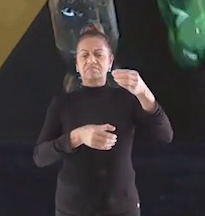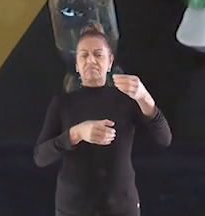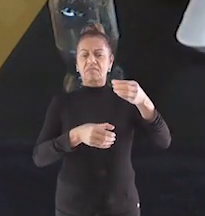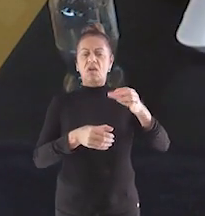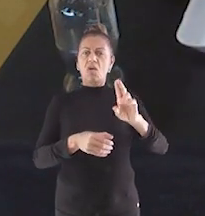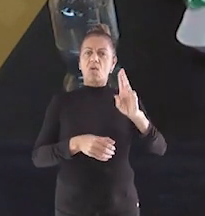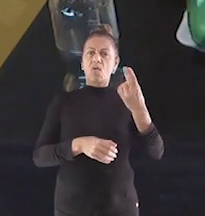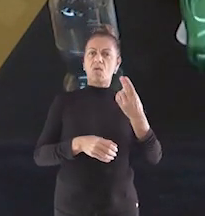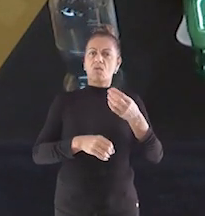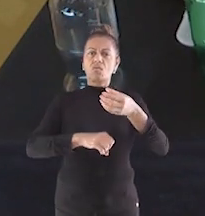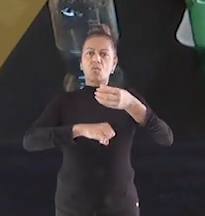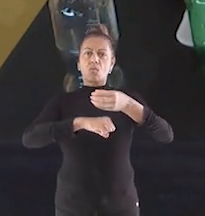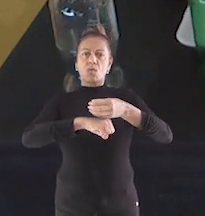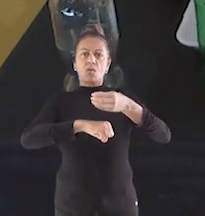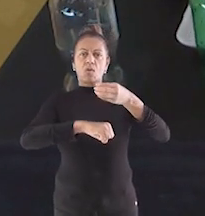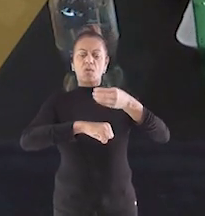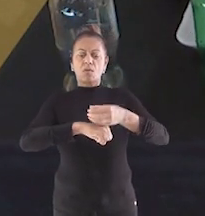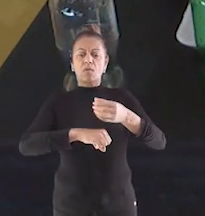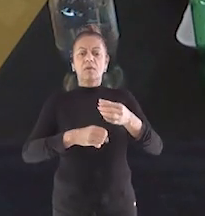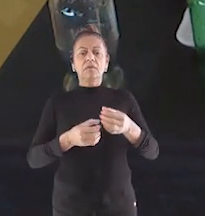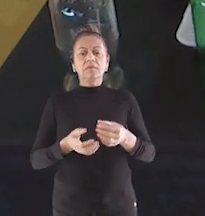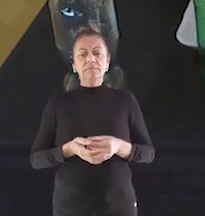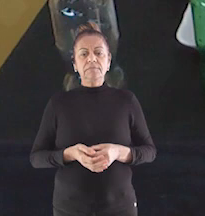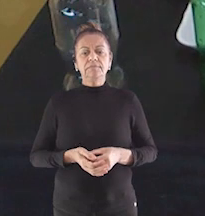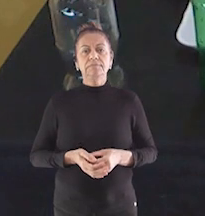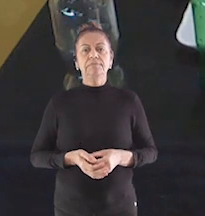uma garrafa de plástico ou um copo,